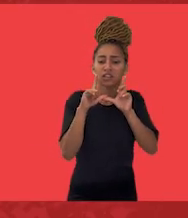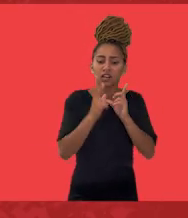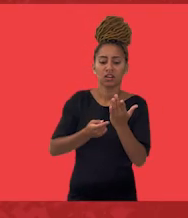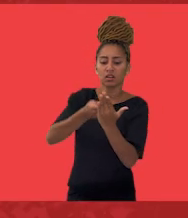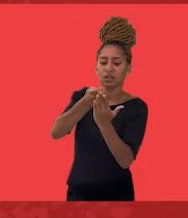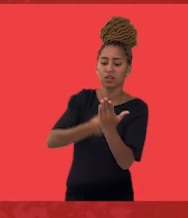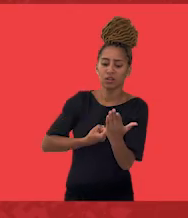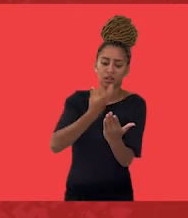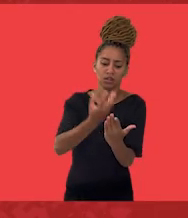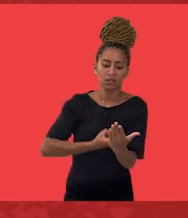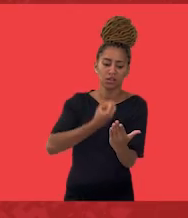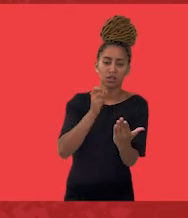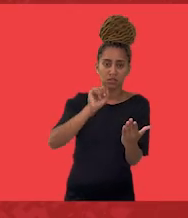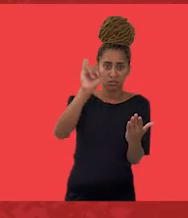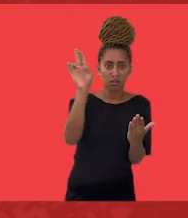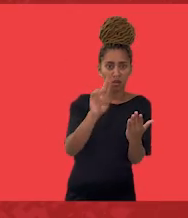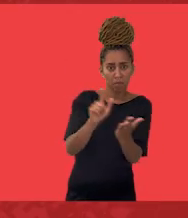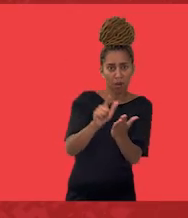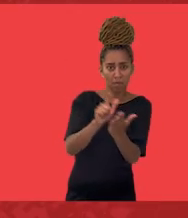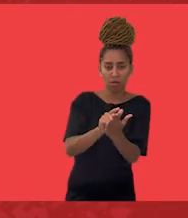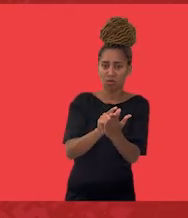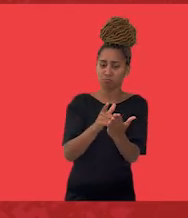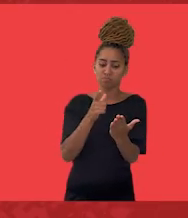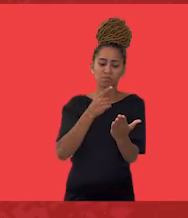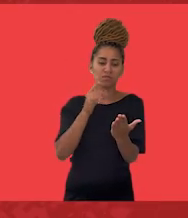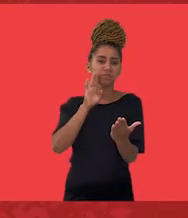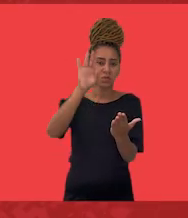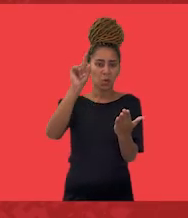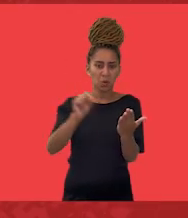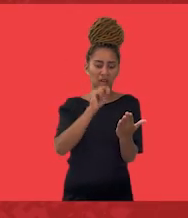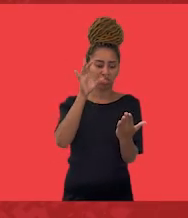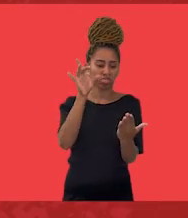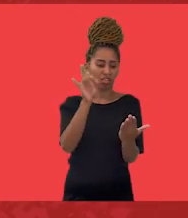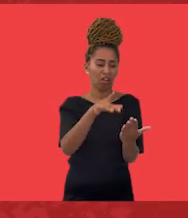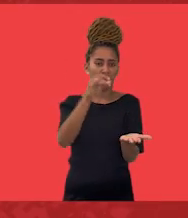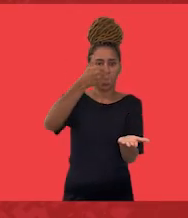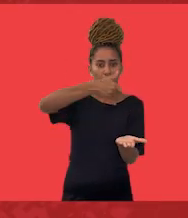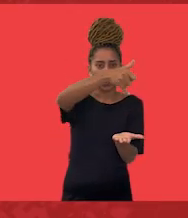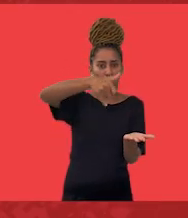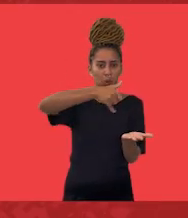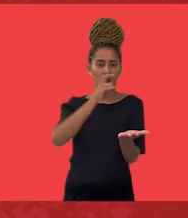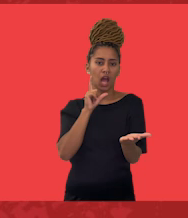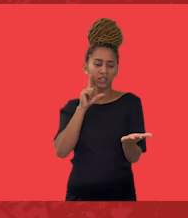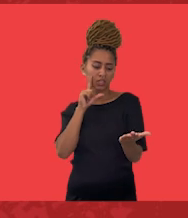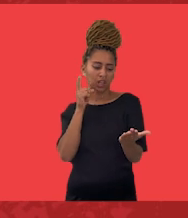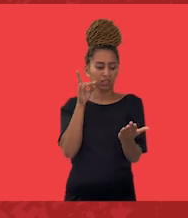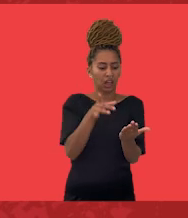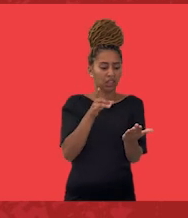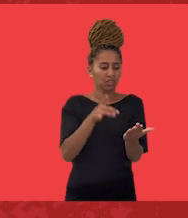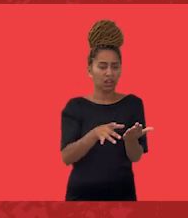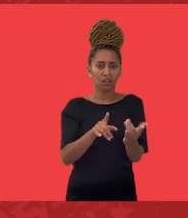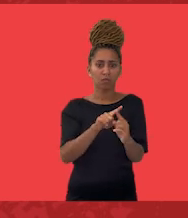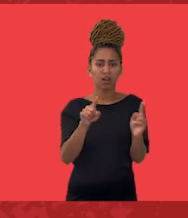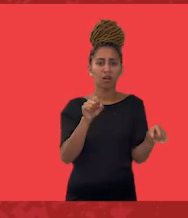para os boletos a pagar. A culpa é de quem mesmo? Infância nos anos